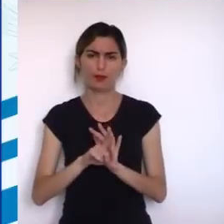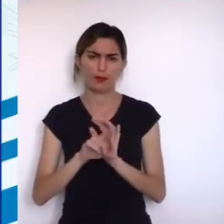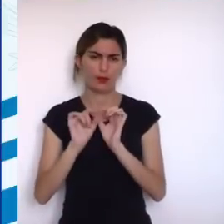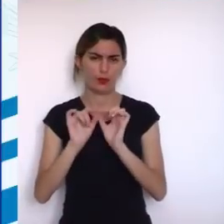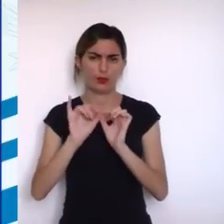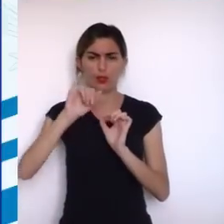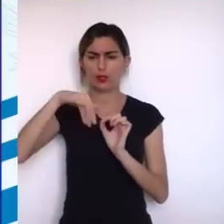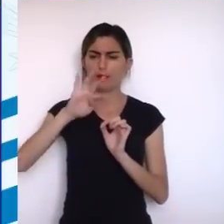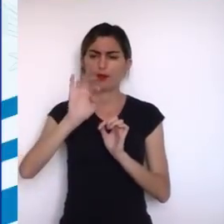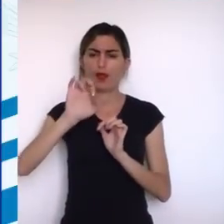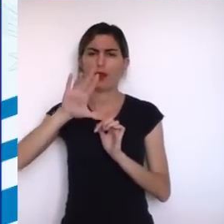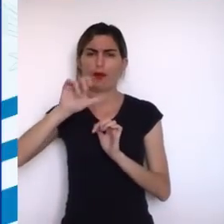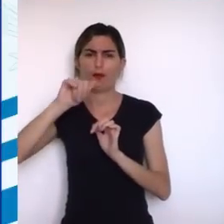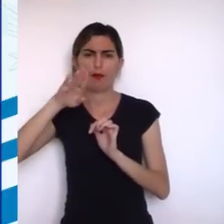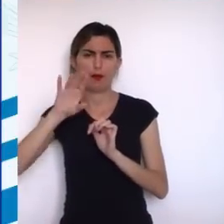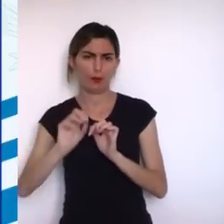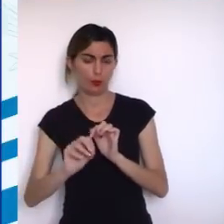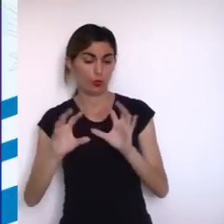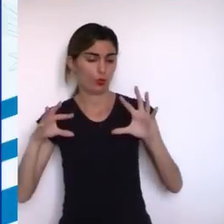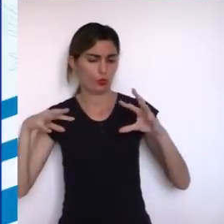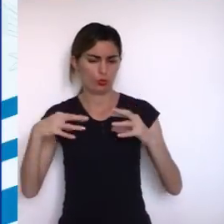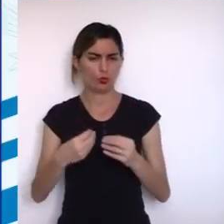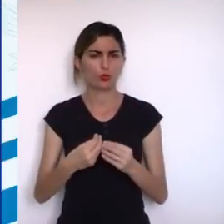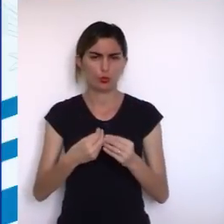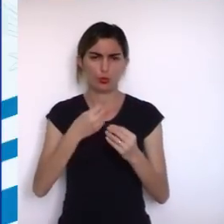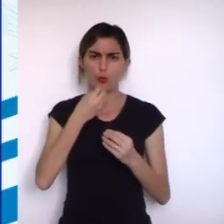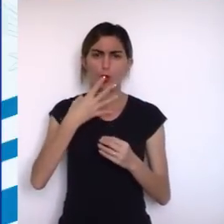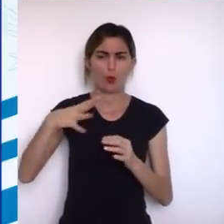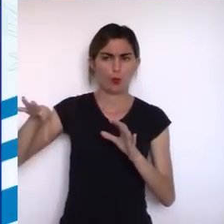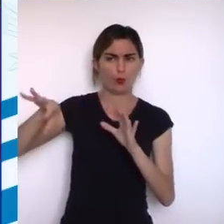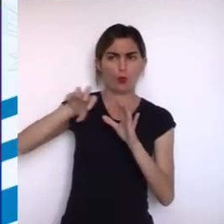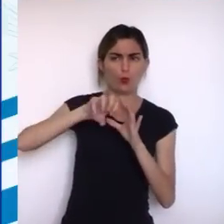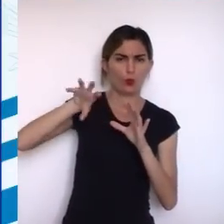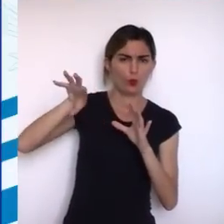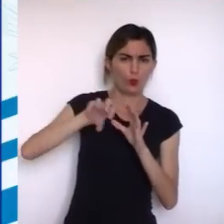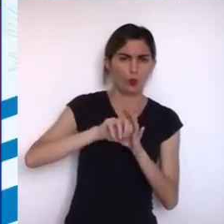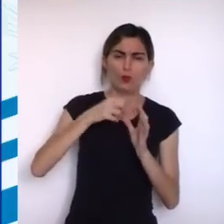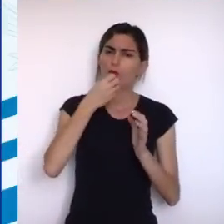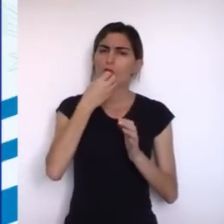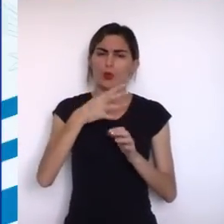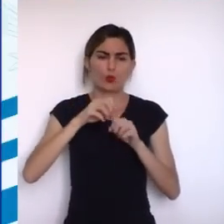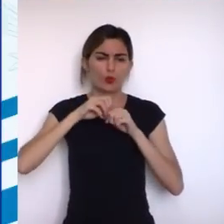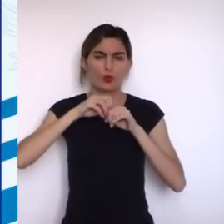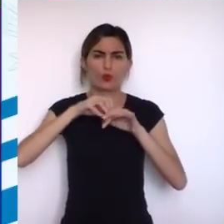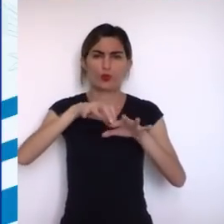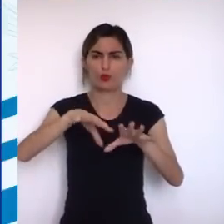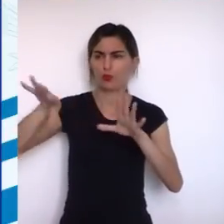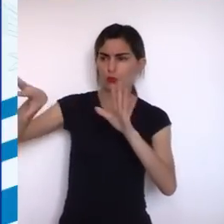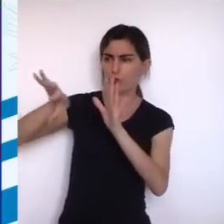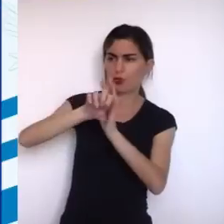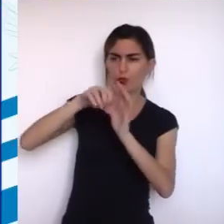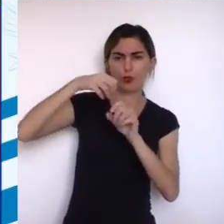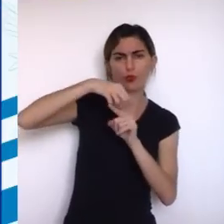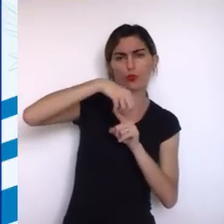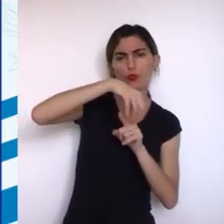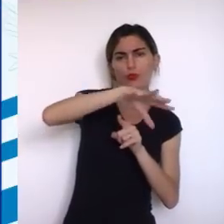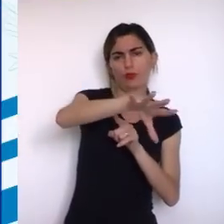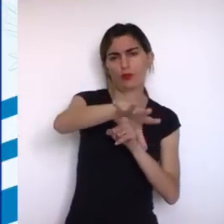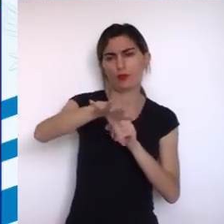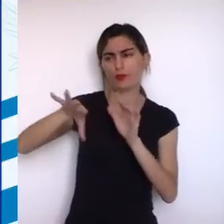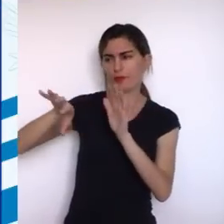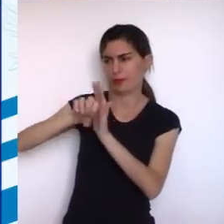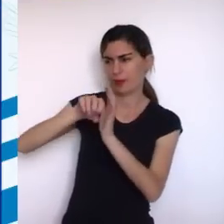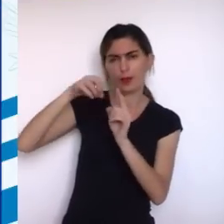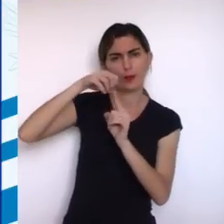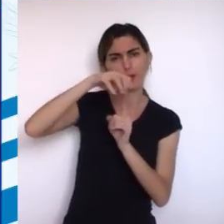a lei dos intercâmbios, onde todo bom absorvedor é um bom emissor de radiação